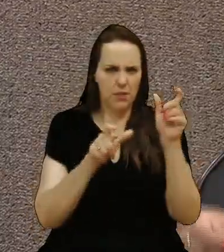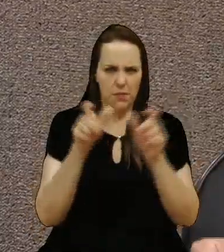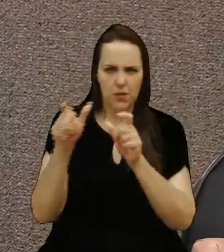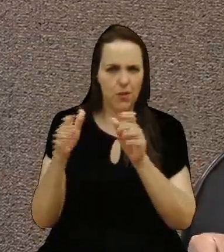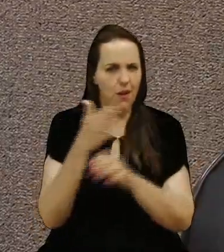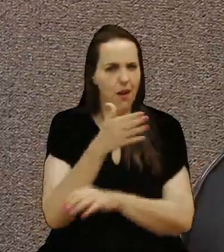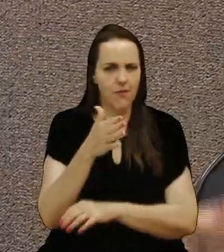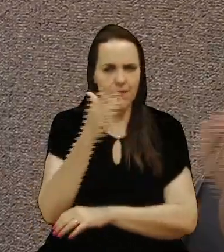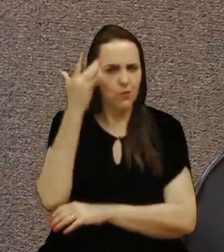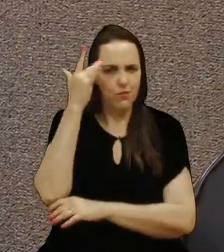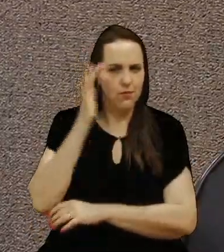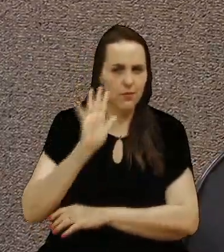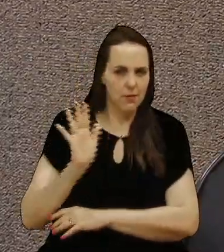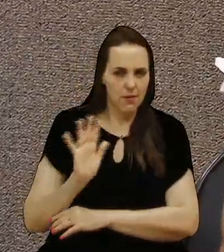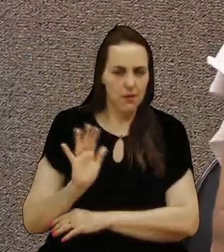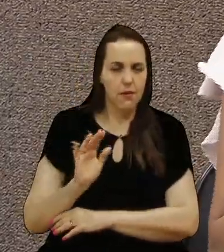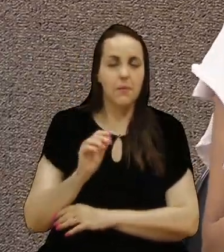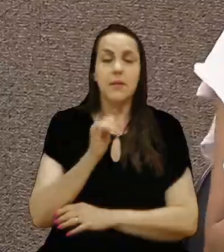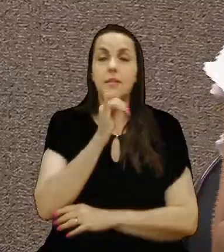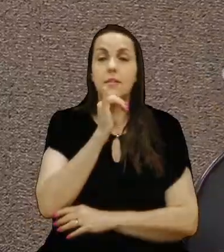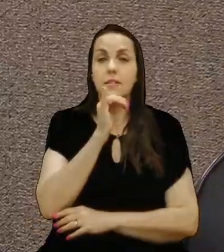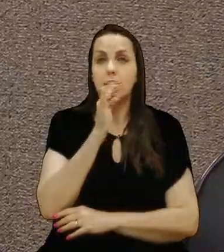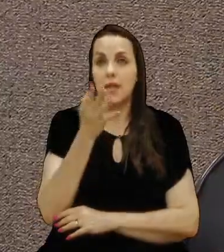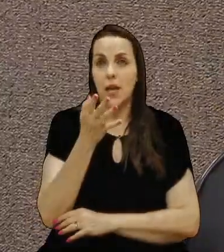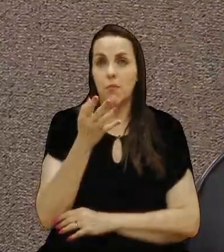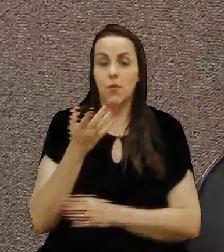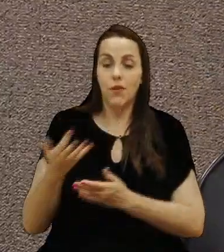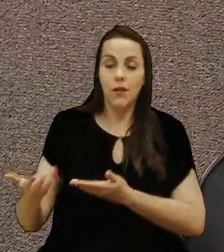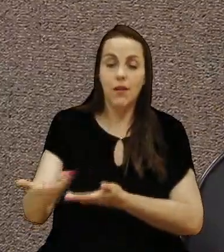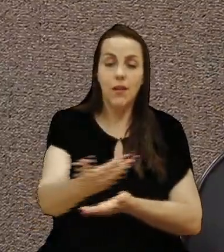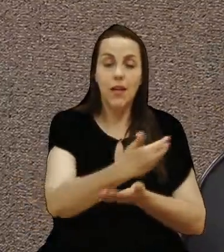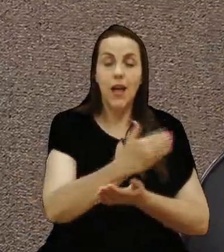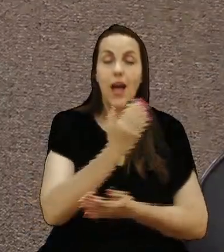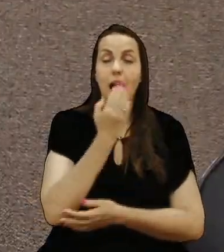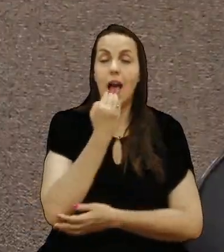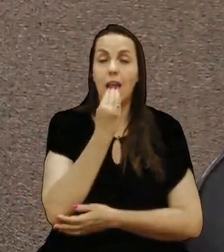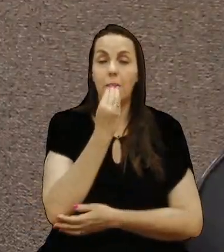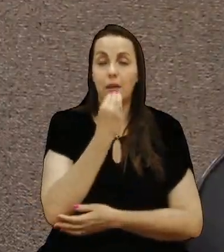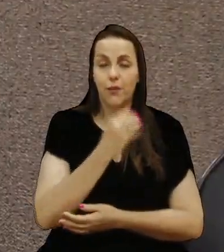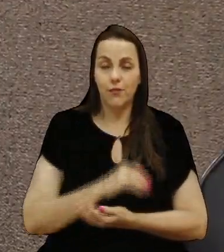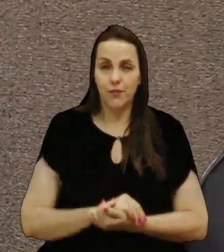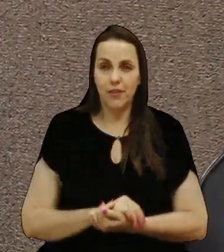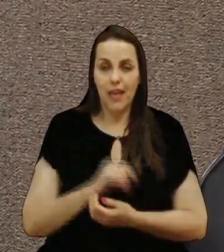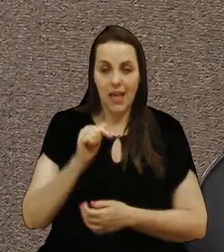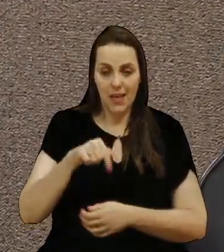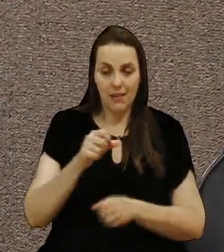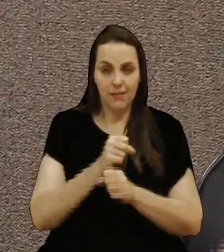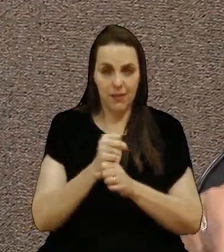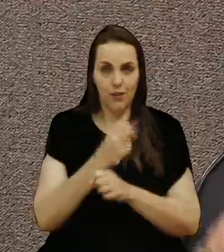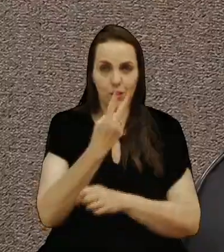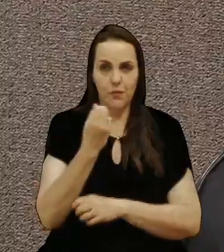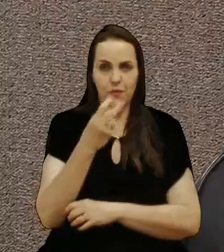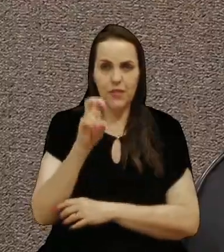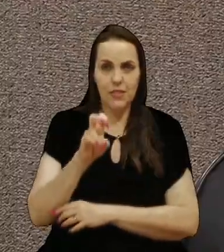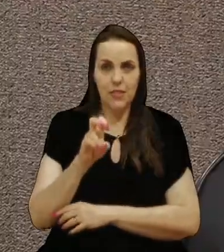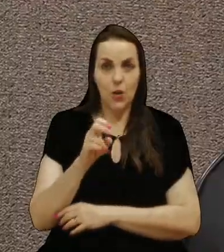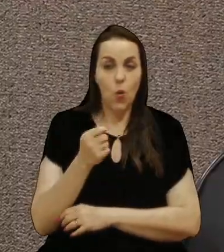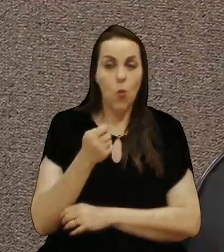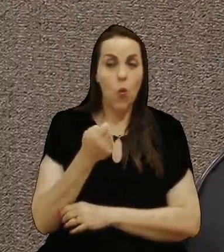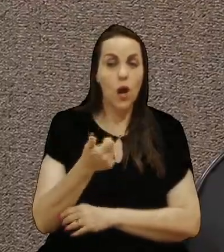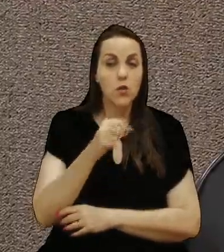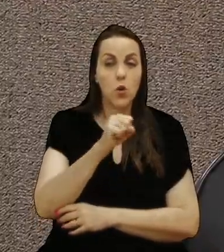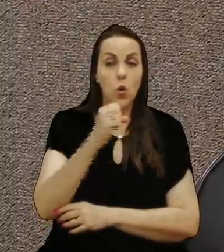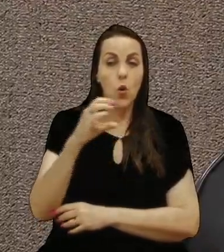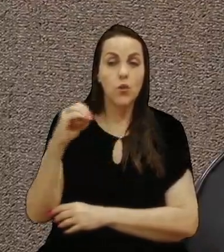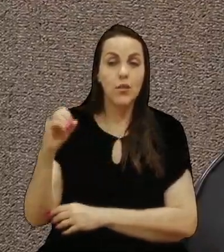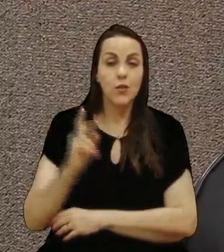uma preocupação, por exemplo, com a questão da arrecadação de alimentos. E na edição desse ano, 2025, foram quase 800